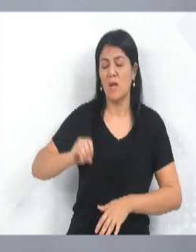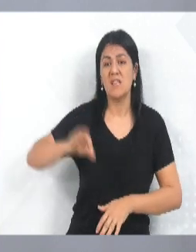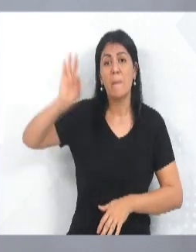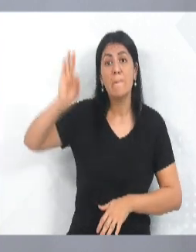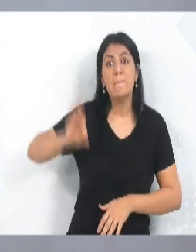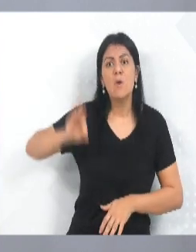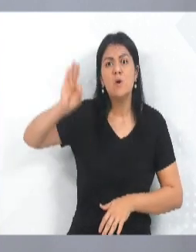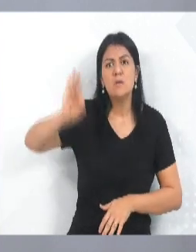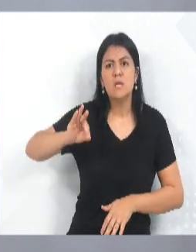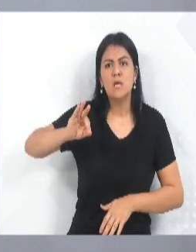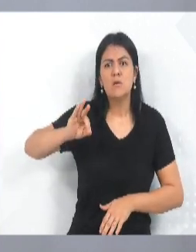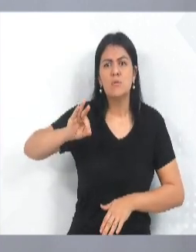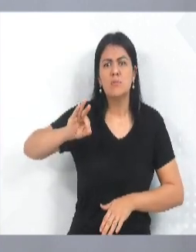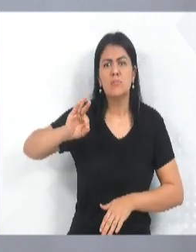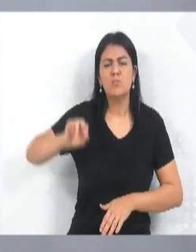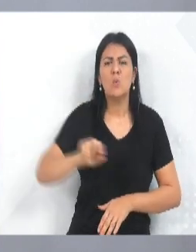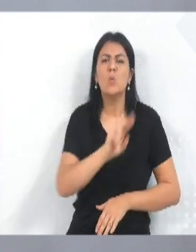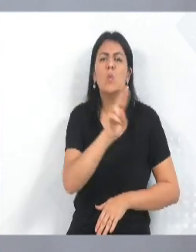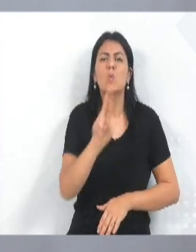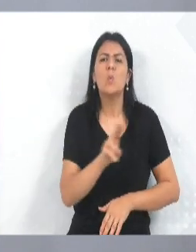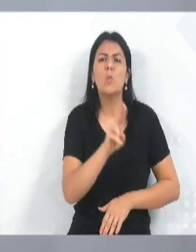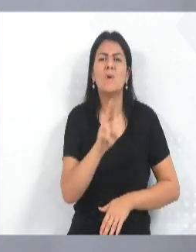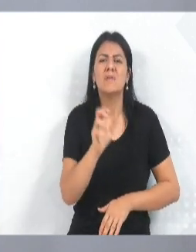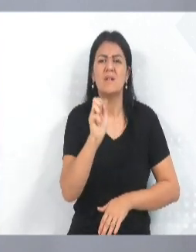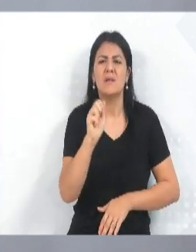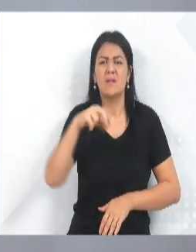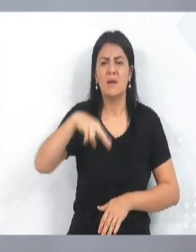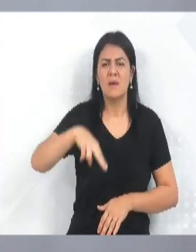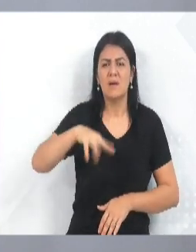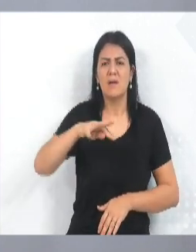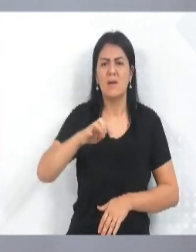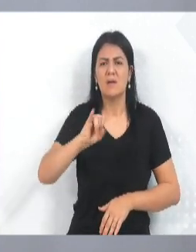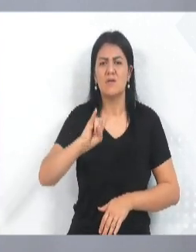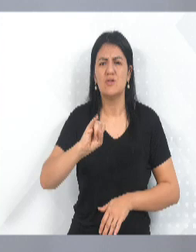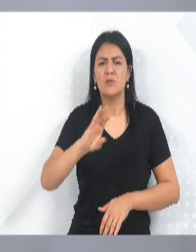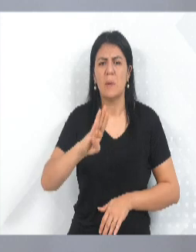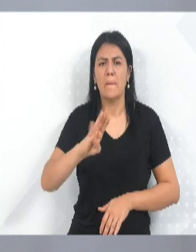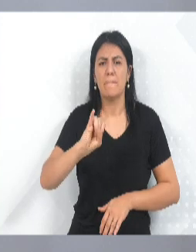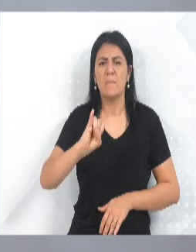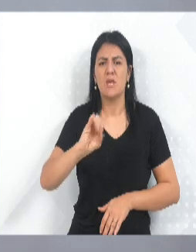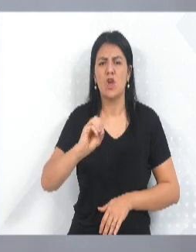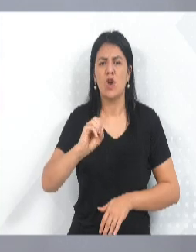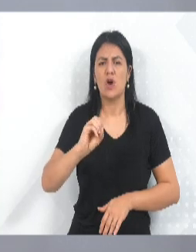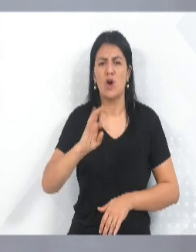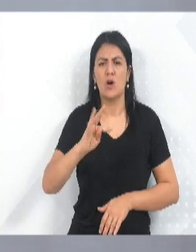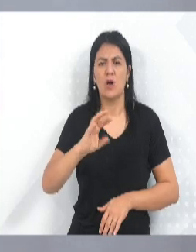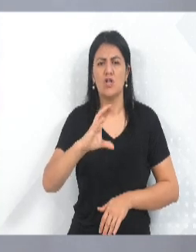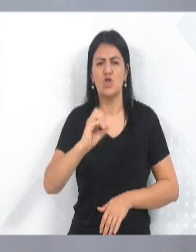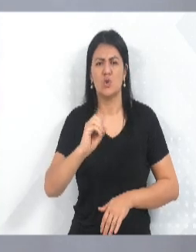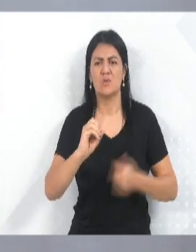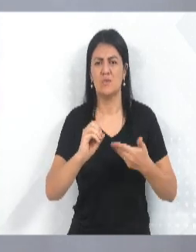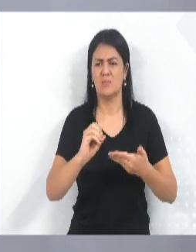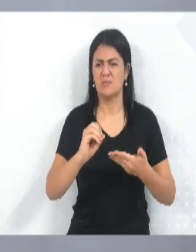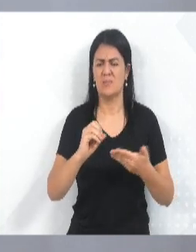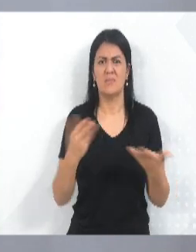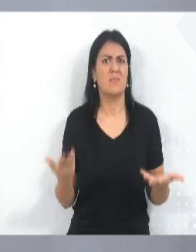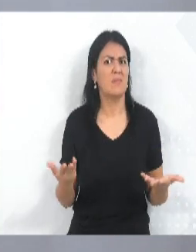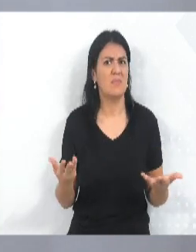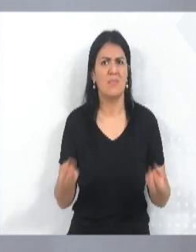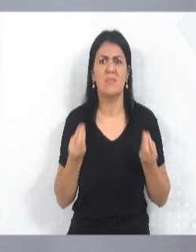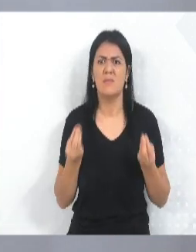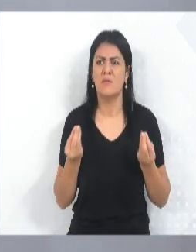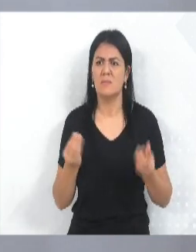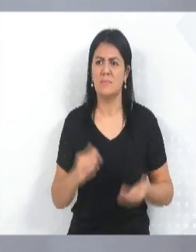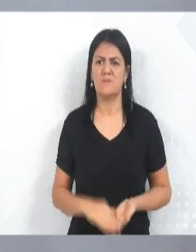pasm numa pandemia viral nós usamos antibiótico e vamos pagar um